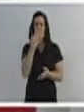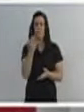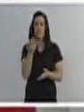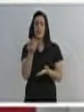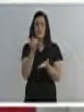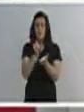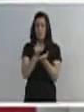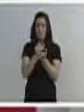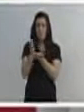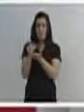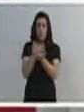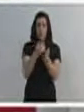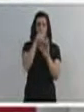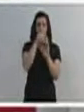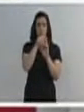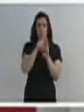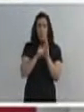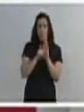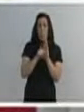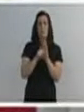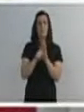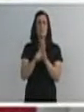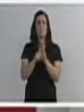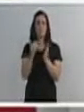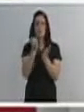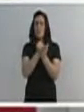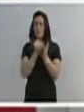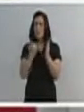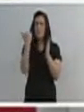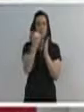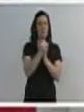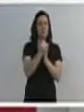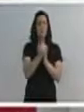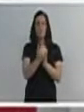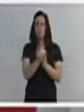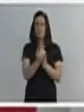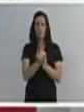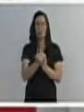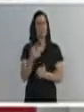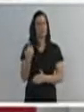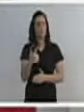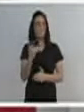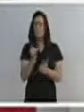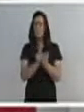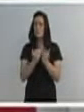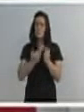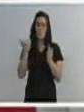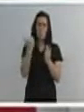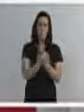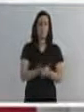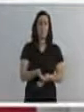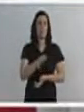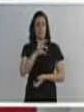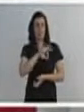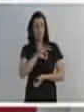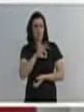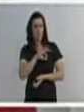arrecadou no mês de novembro, o deputado vereador Marcos da Rosa, arrecadou em novembro desse ano o mesmo que arrecadou